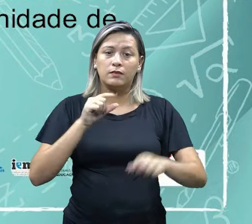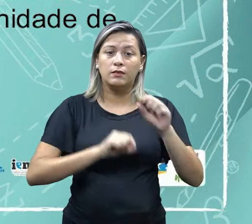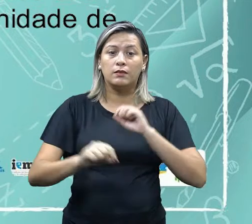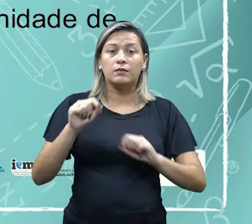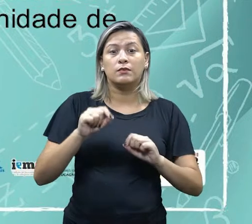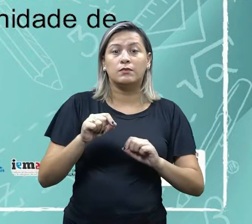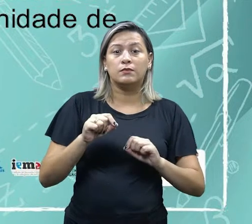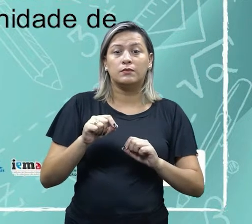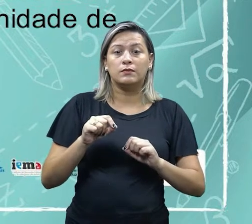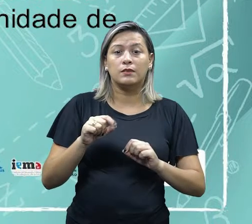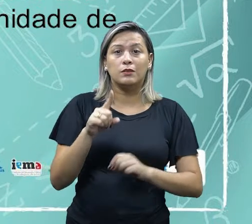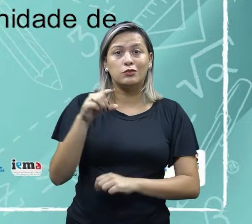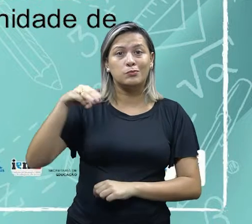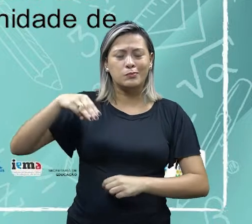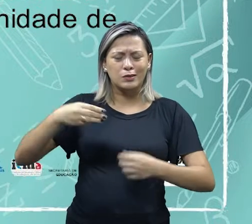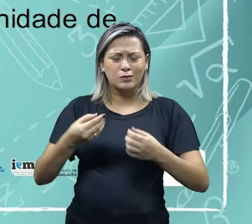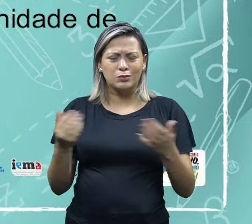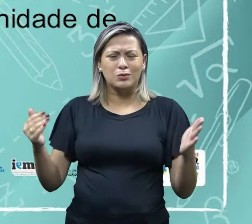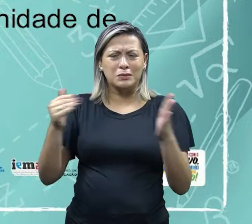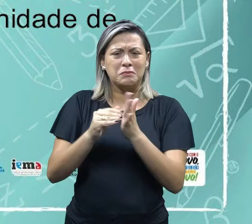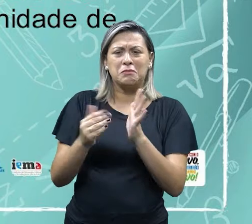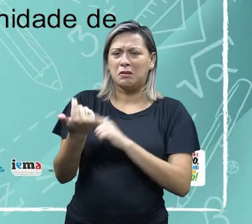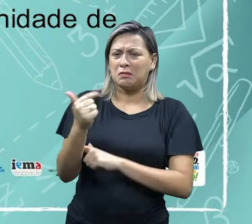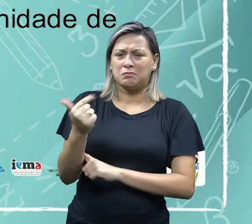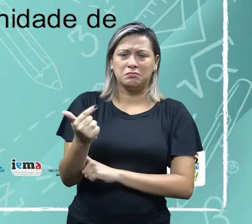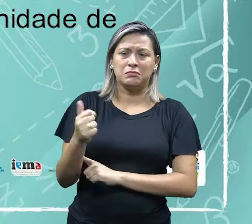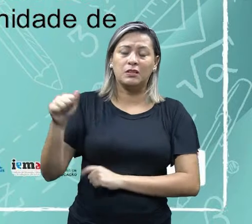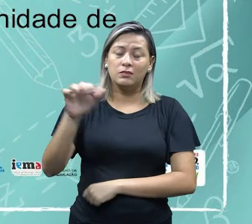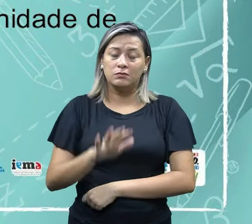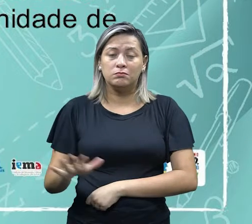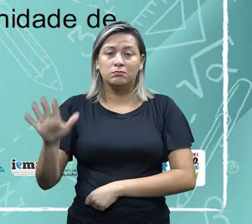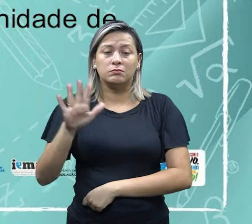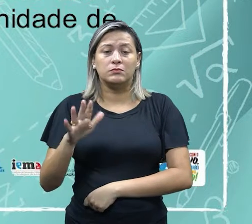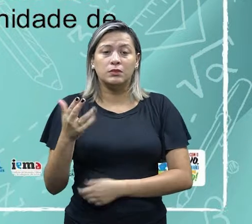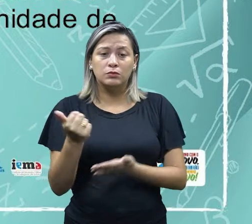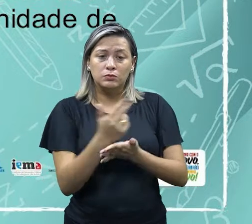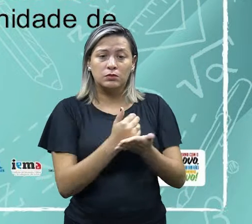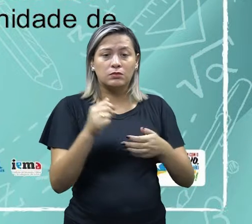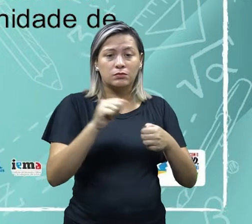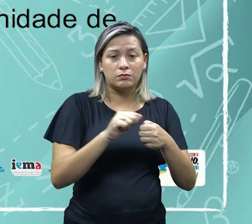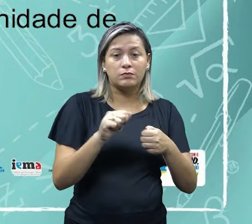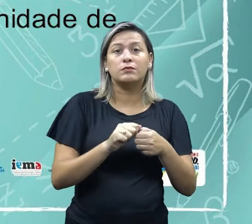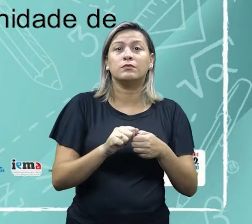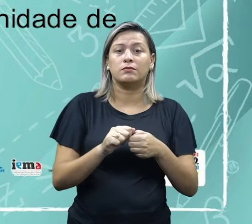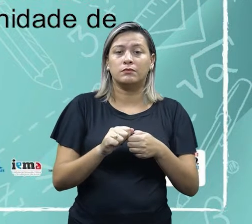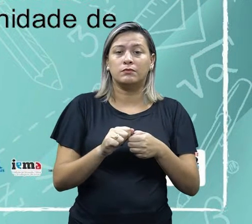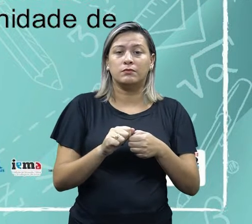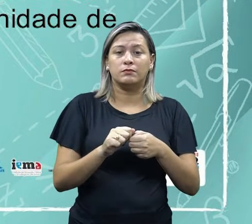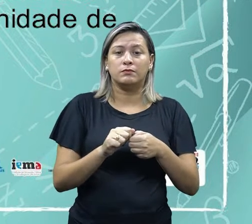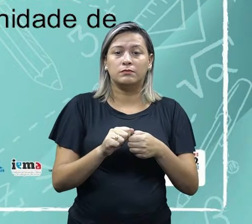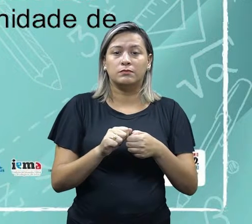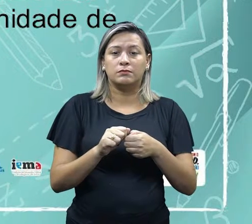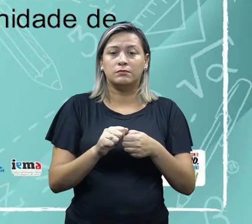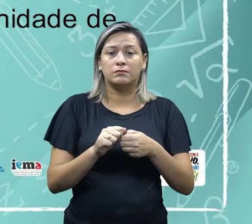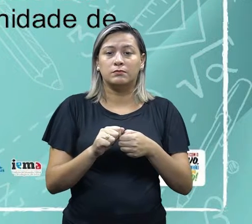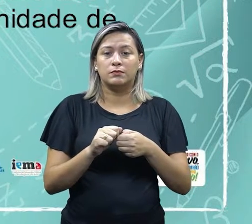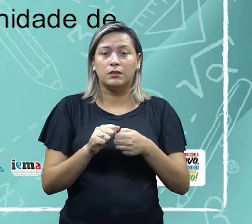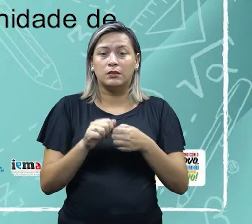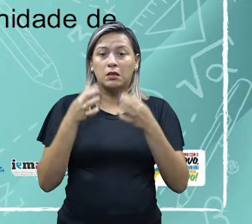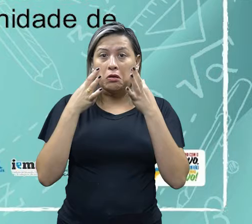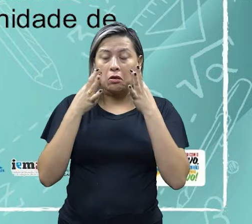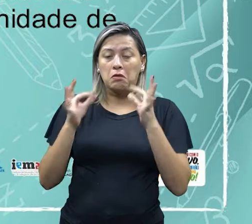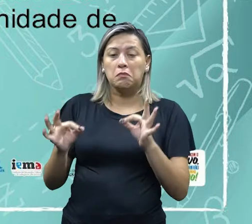dimensões infinitas. Neste ambiente, os desenhos são elaborados em escala real. Isto